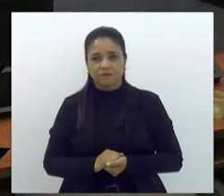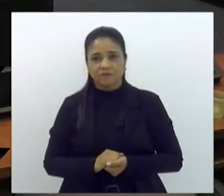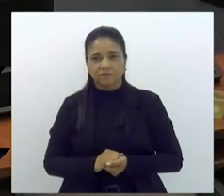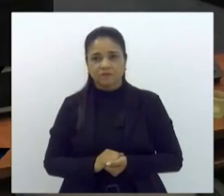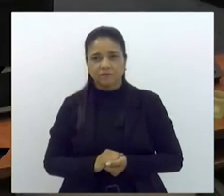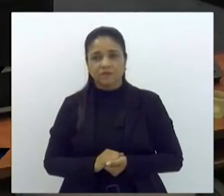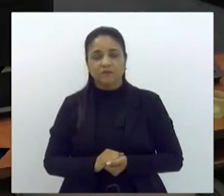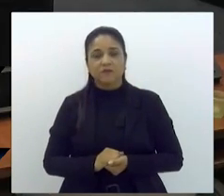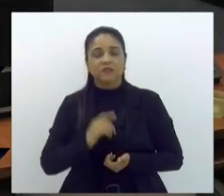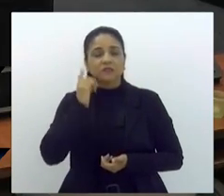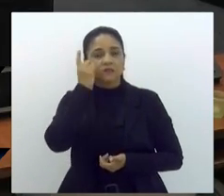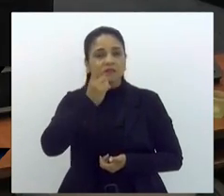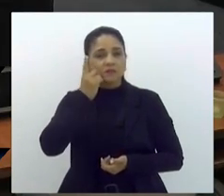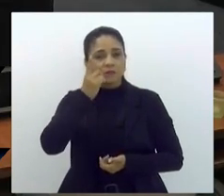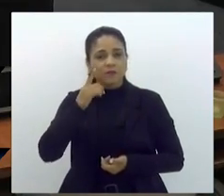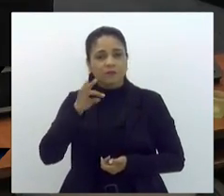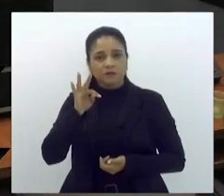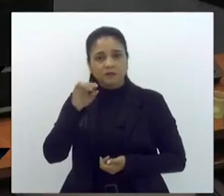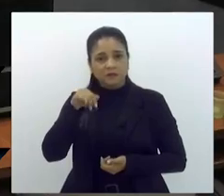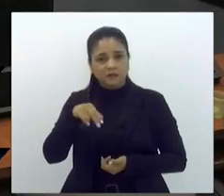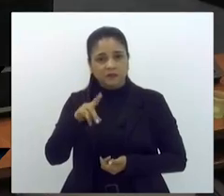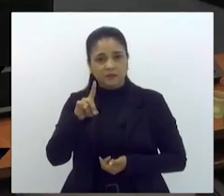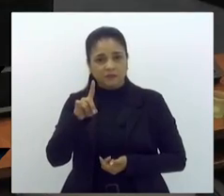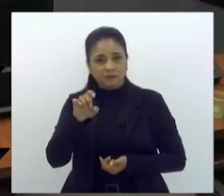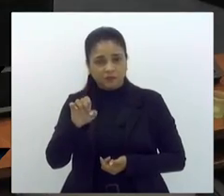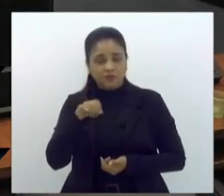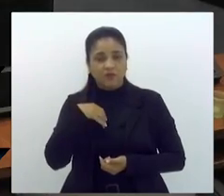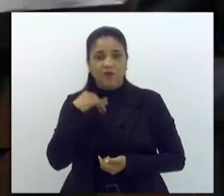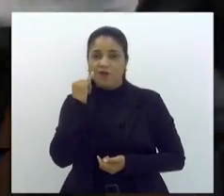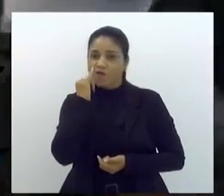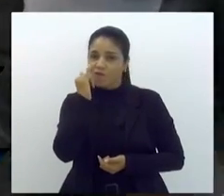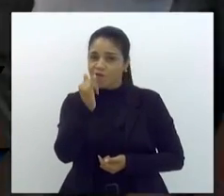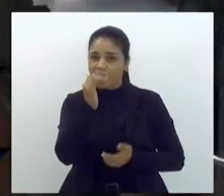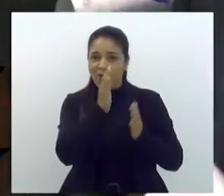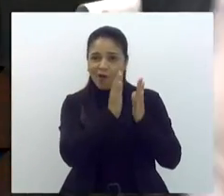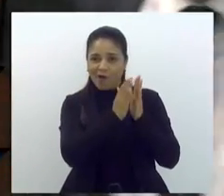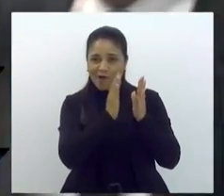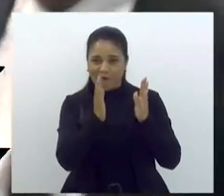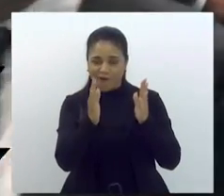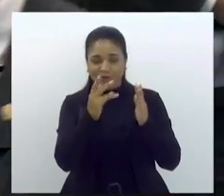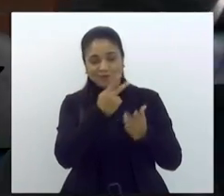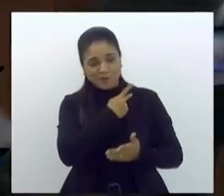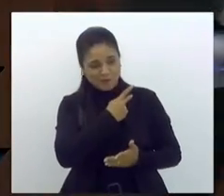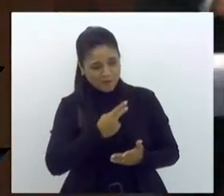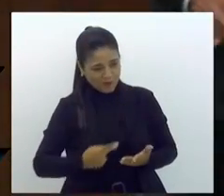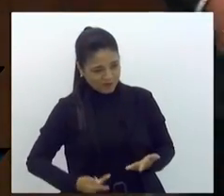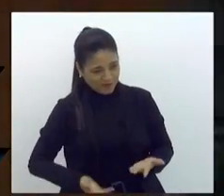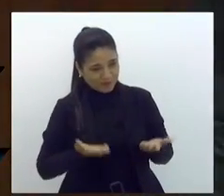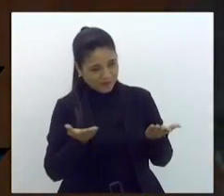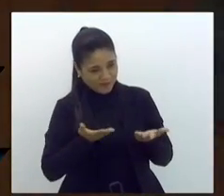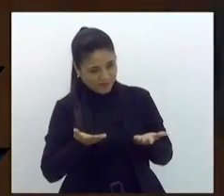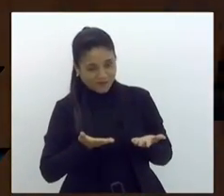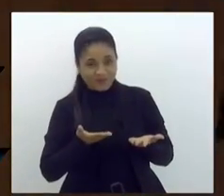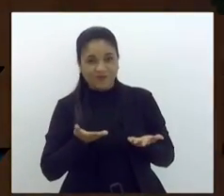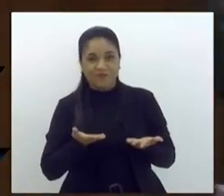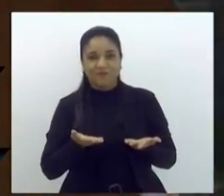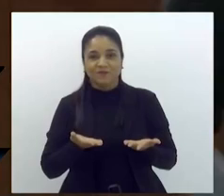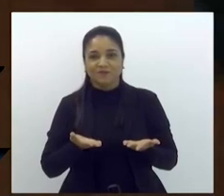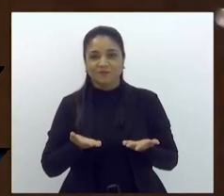pela ordem deputado de Oliveira só para informar minha honra está sendo presidido por vossa excelência nesse momento